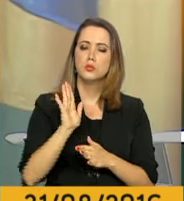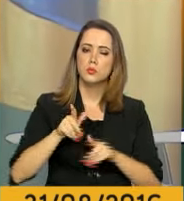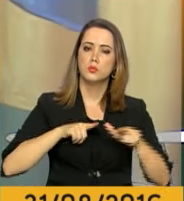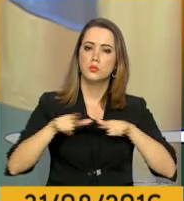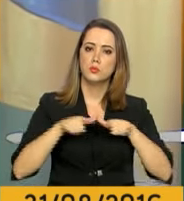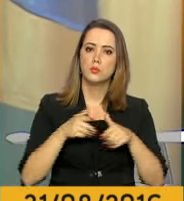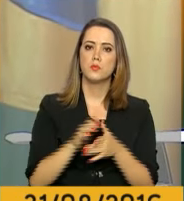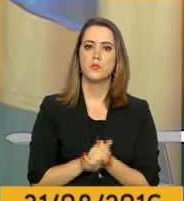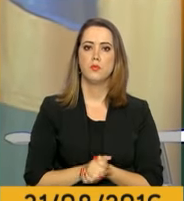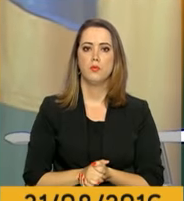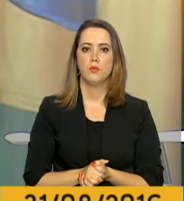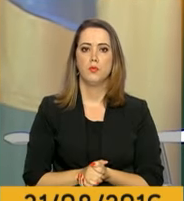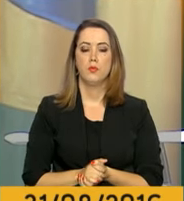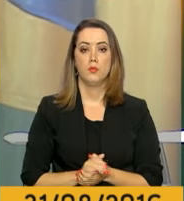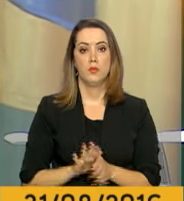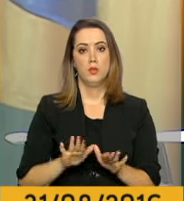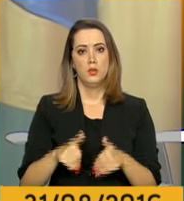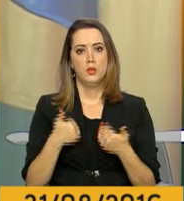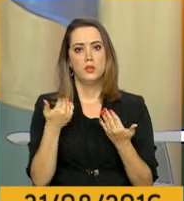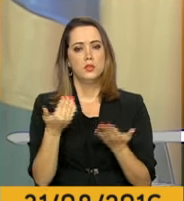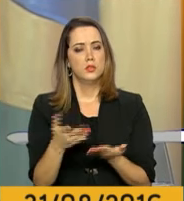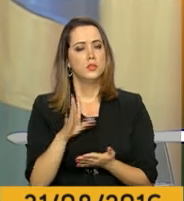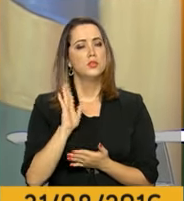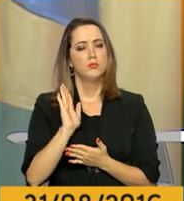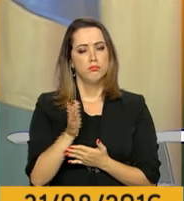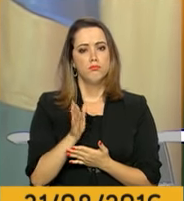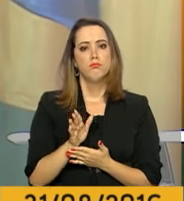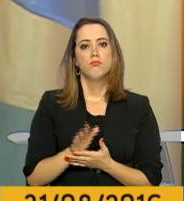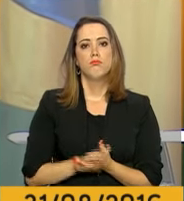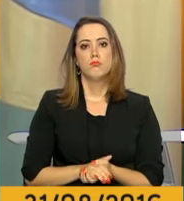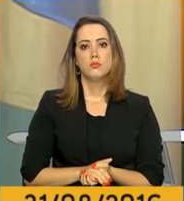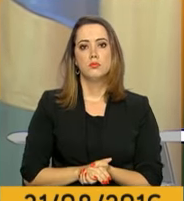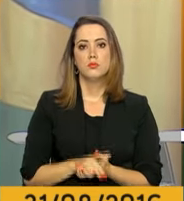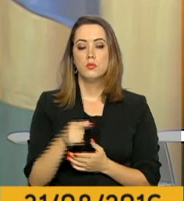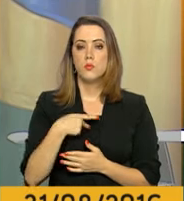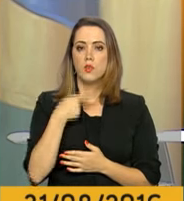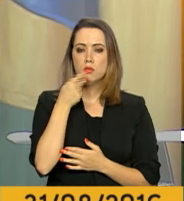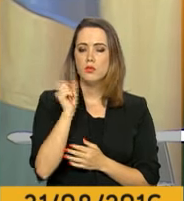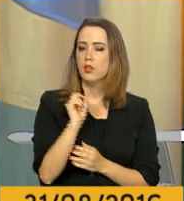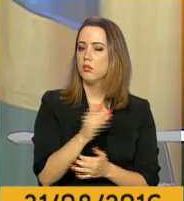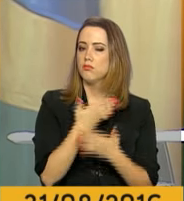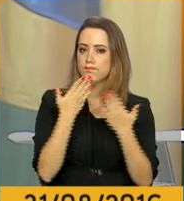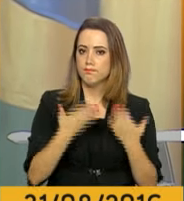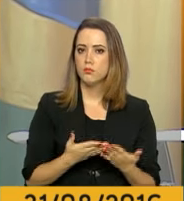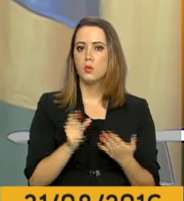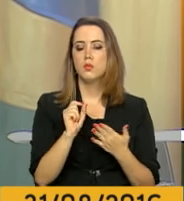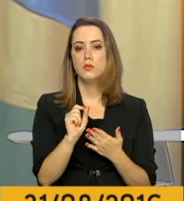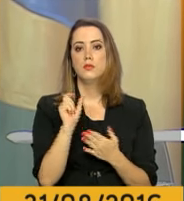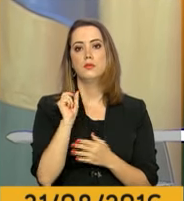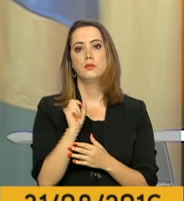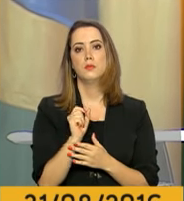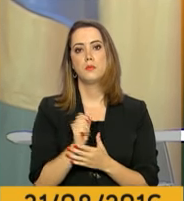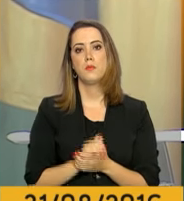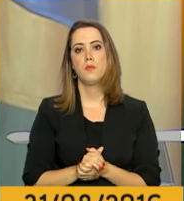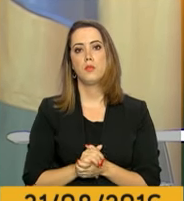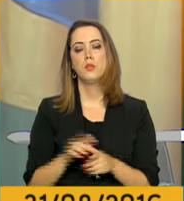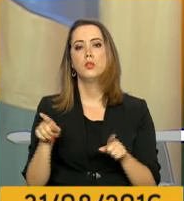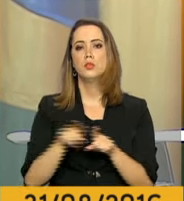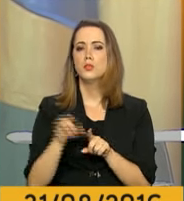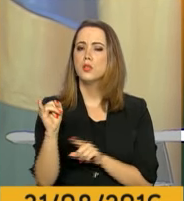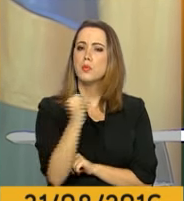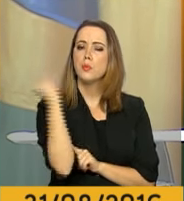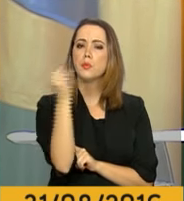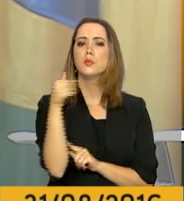praticando. Então, em breves palavras, né? Era isso que eu queria dizer. E